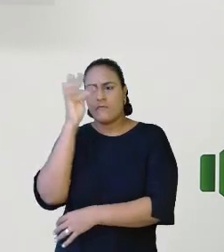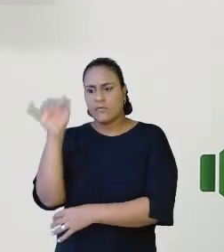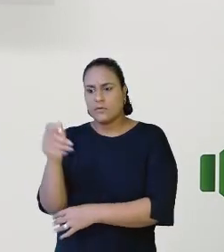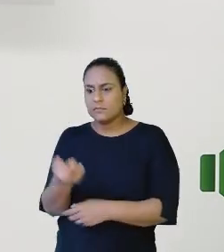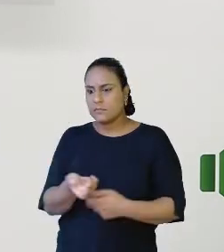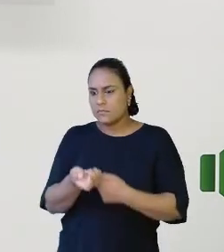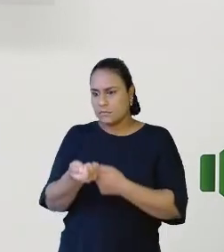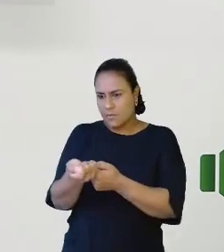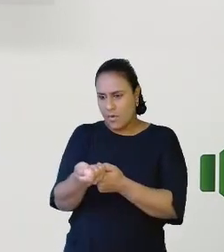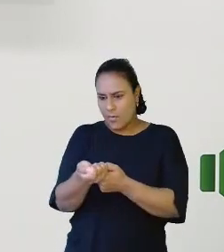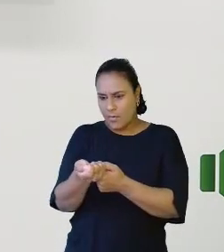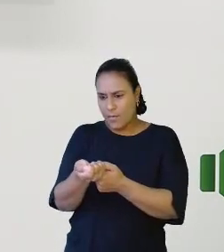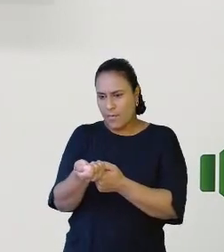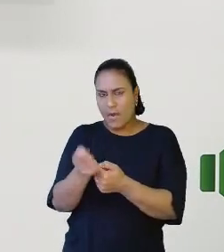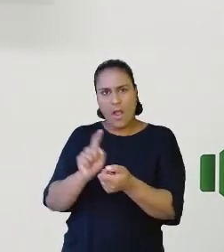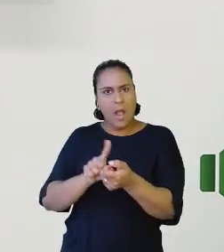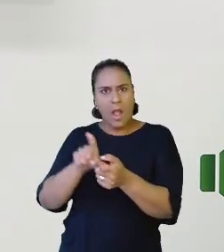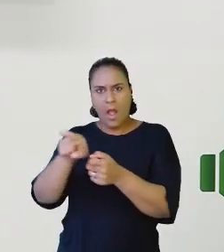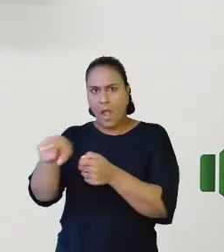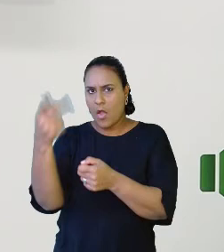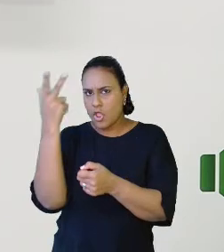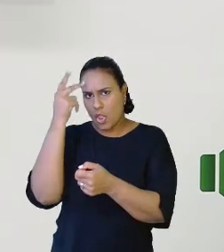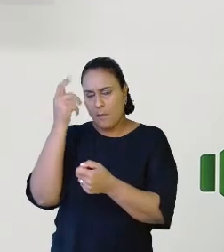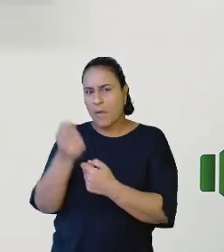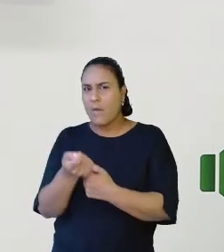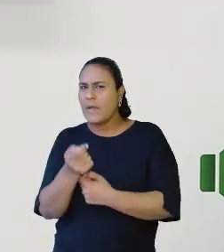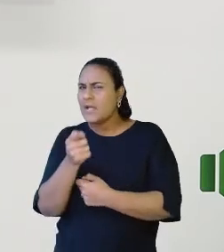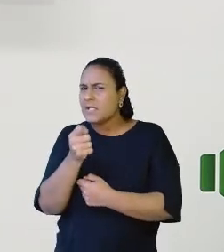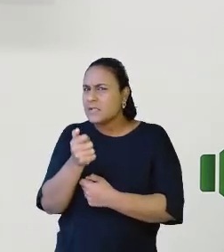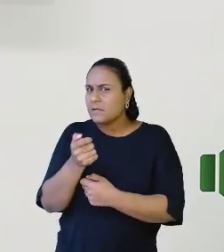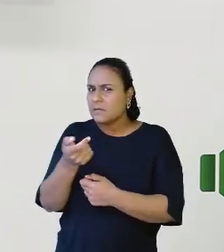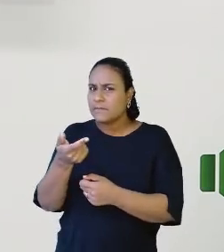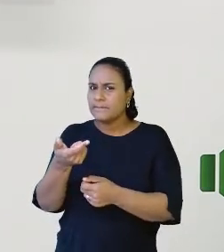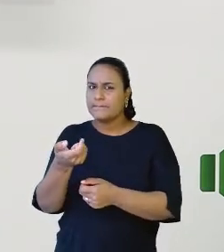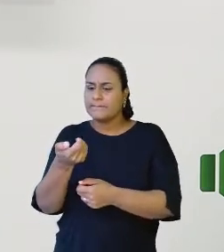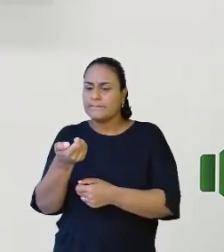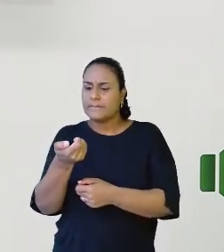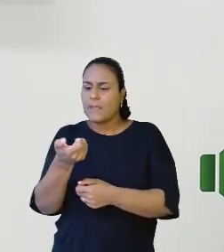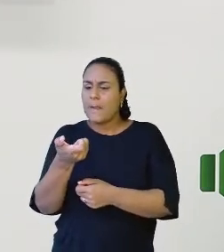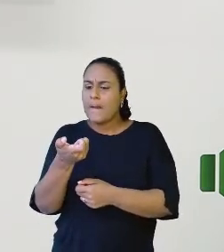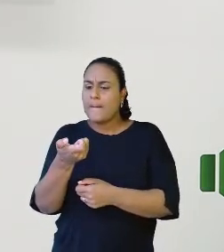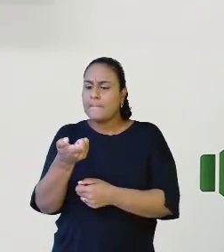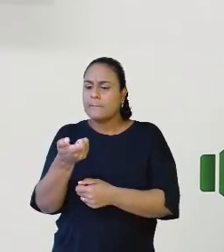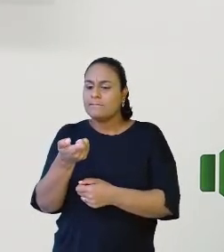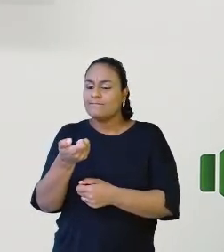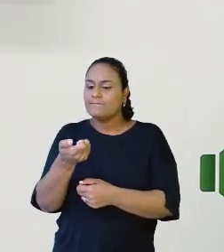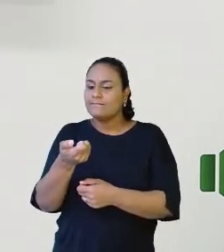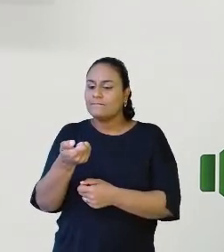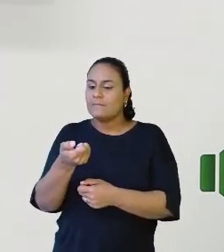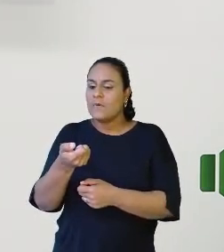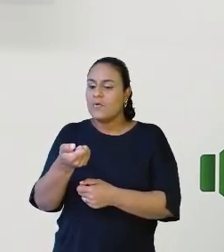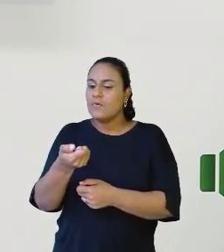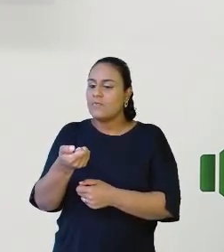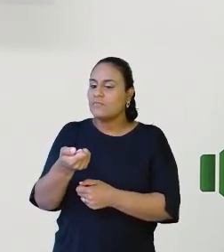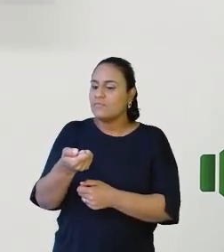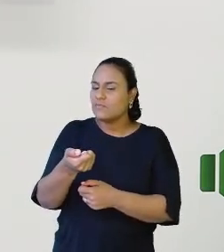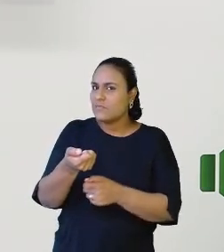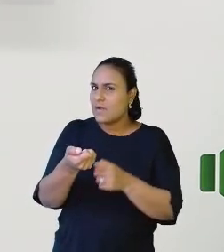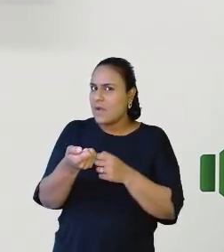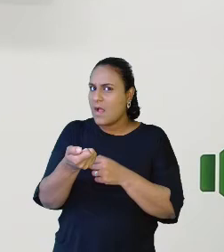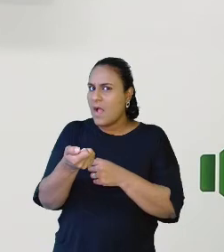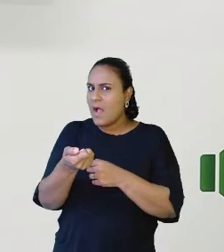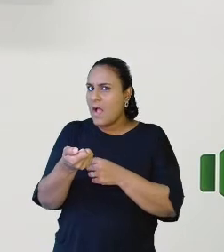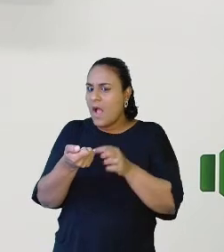livre, a água vai sair normal. Se você começa a colocar o dedo na ponta da mangueira, isso vai fazer com que